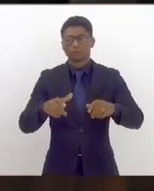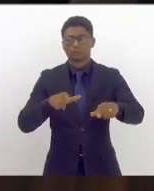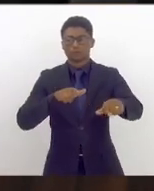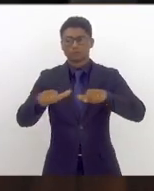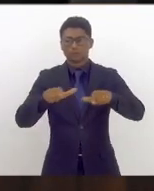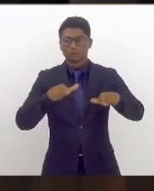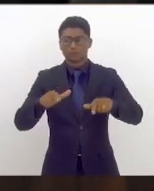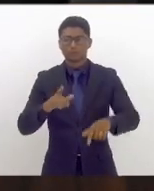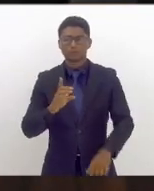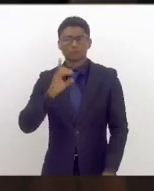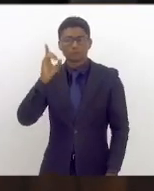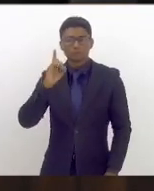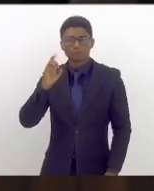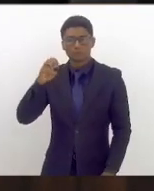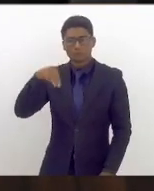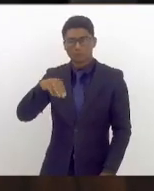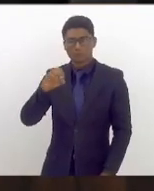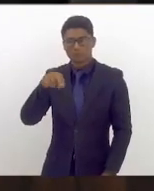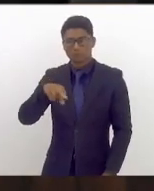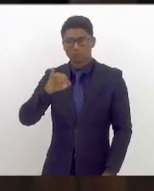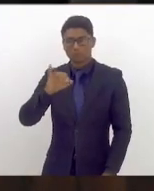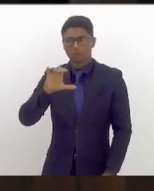deputada Mônica Francisco